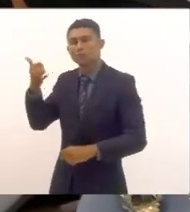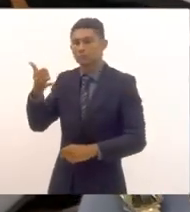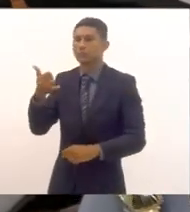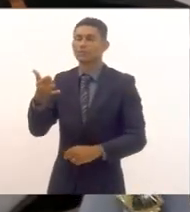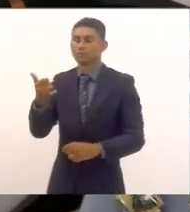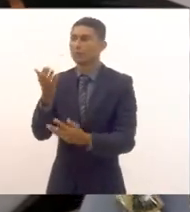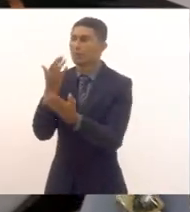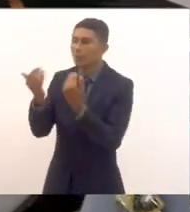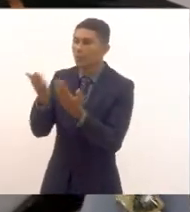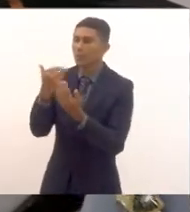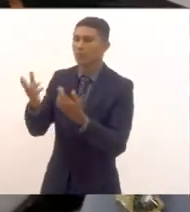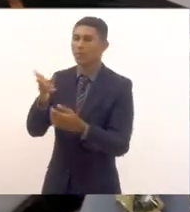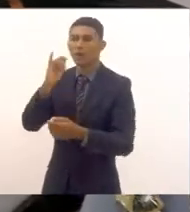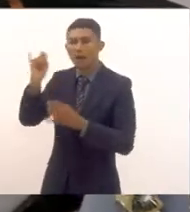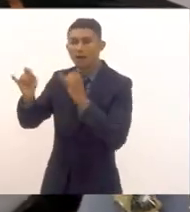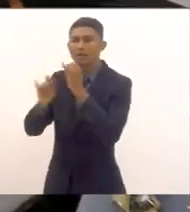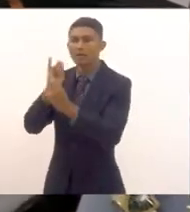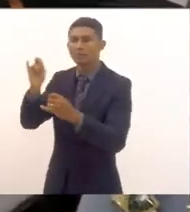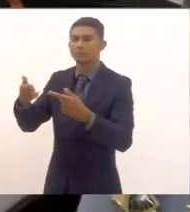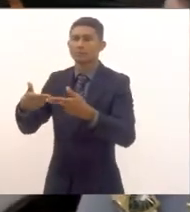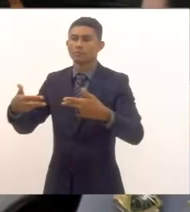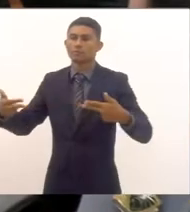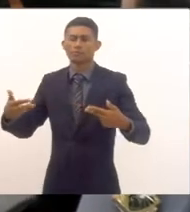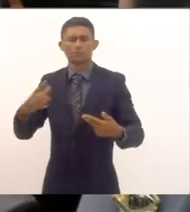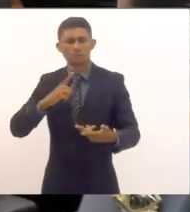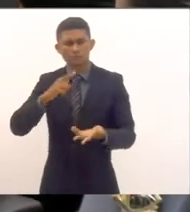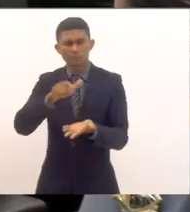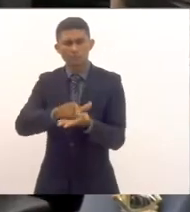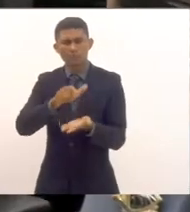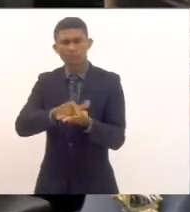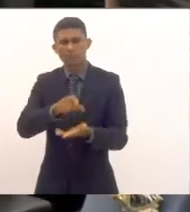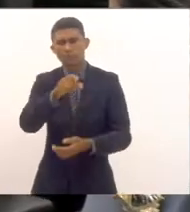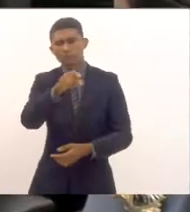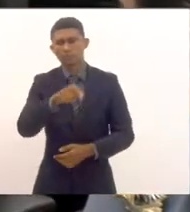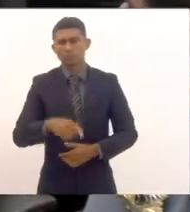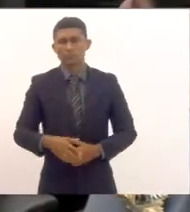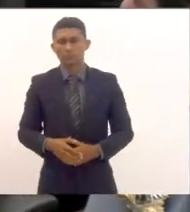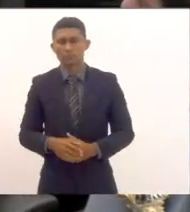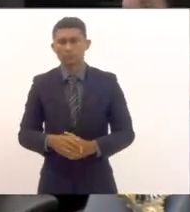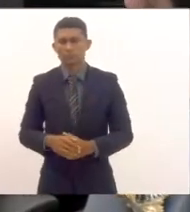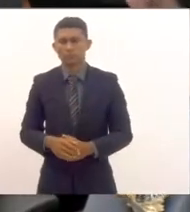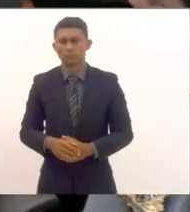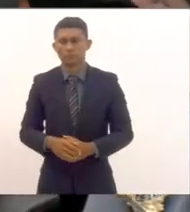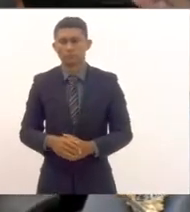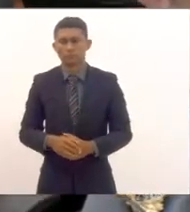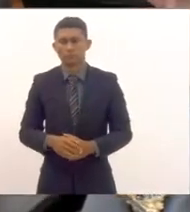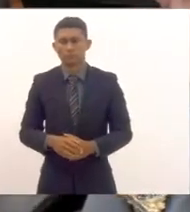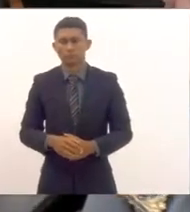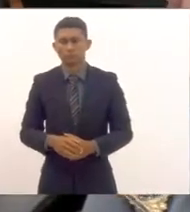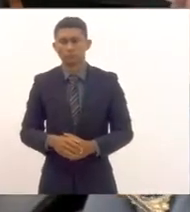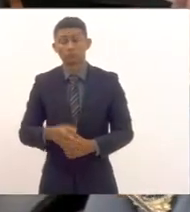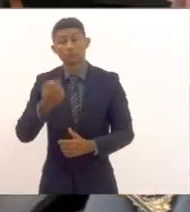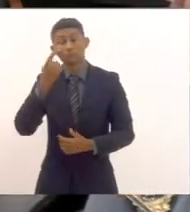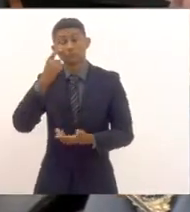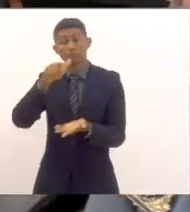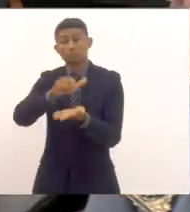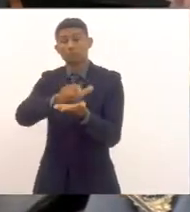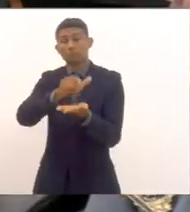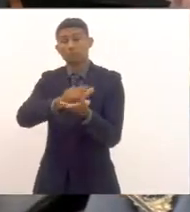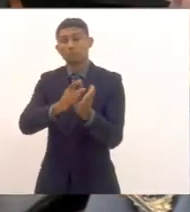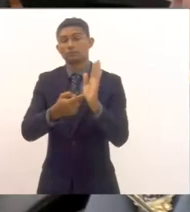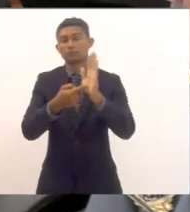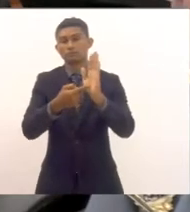órgãos Então esse é feito ele tem um pão francês trouxe o próprio p os outros amor de um panfletinho